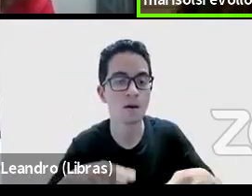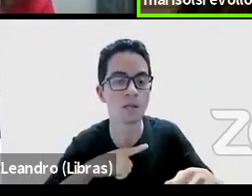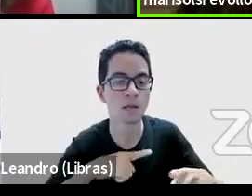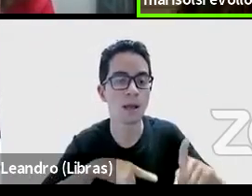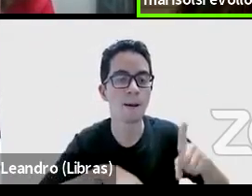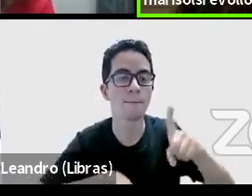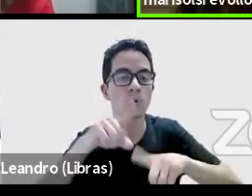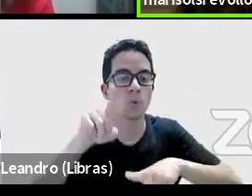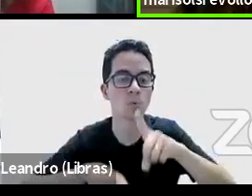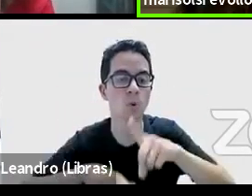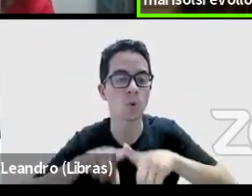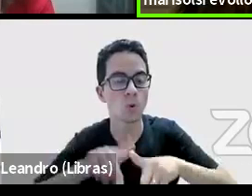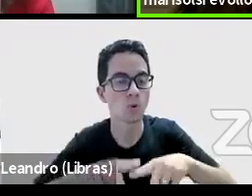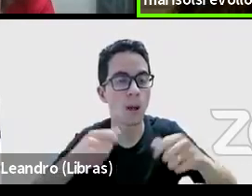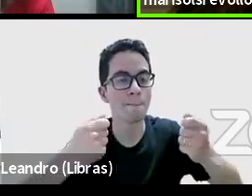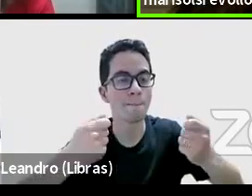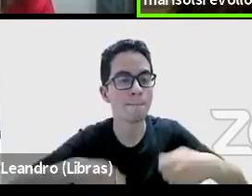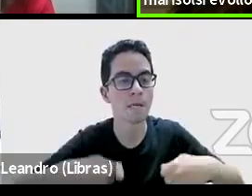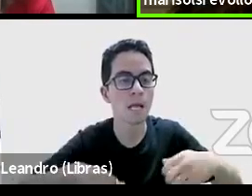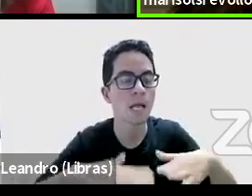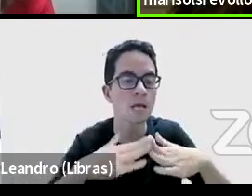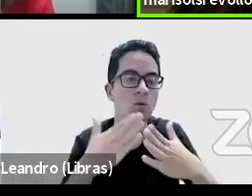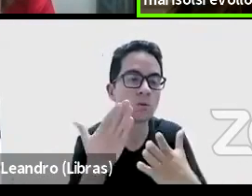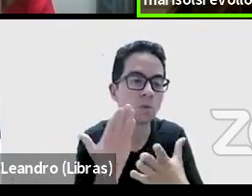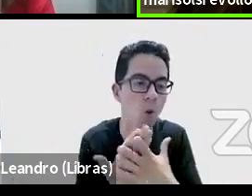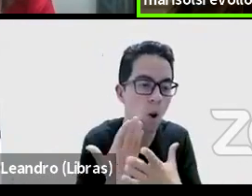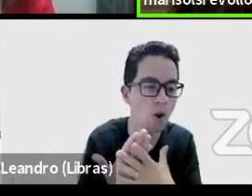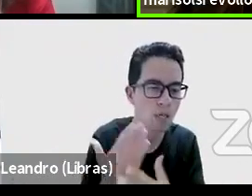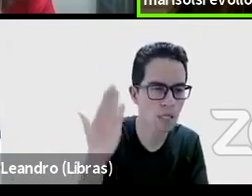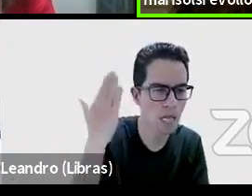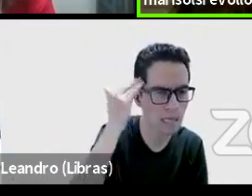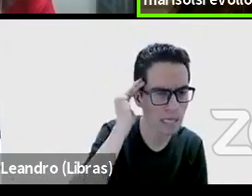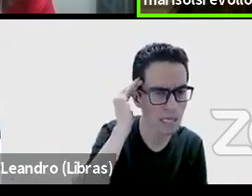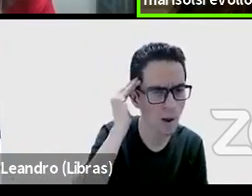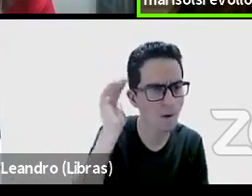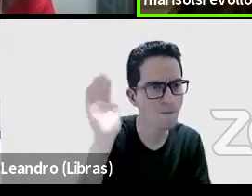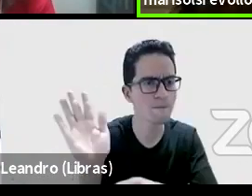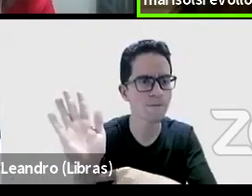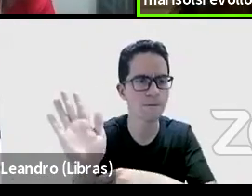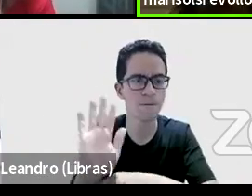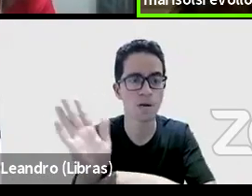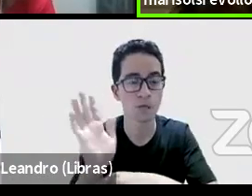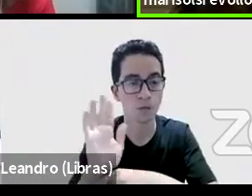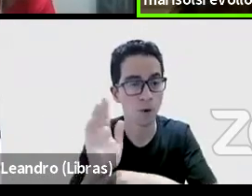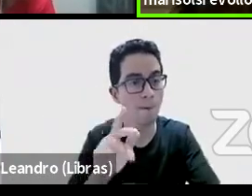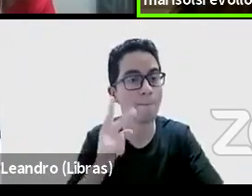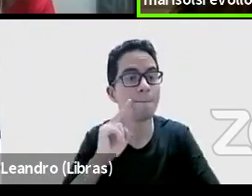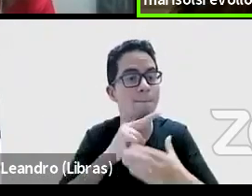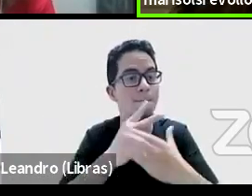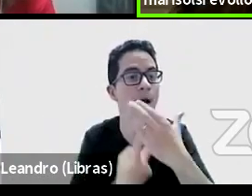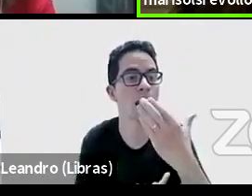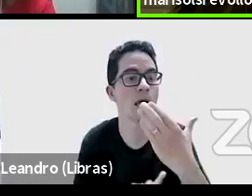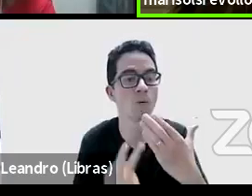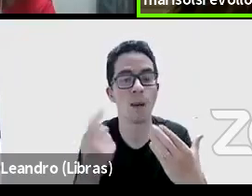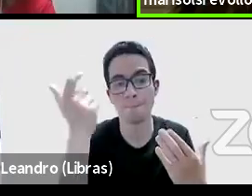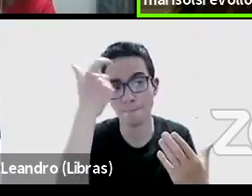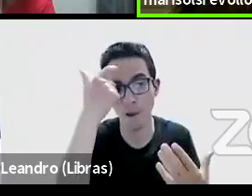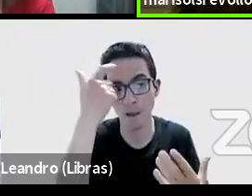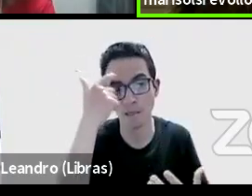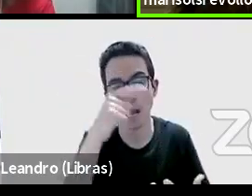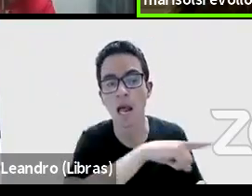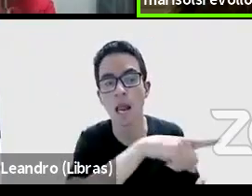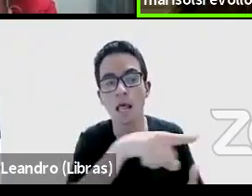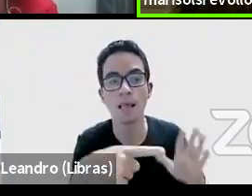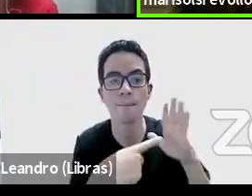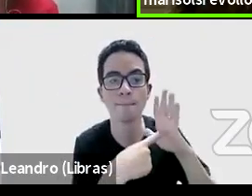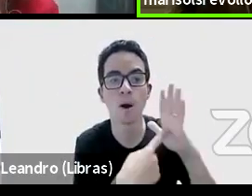que foi por uma demanda da escola, elaborar um vídeo bilíngue, onde eles podem apresentar a